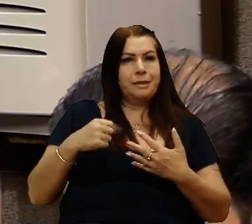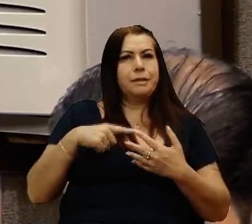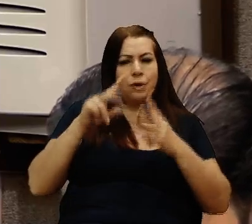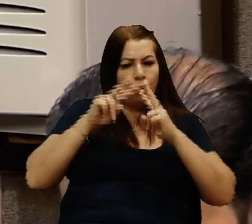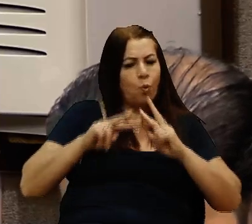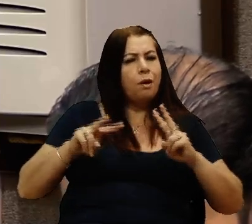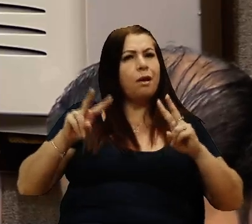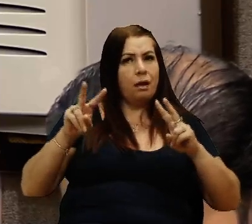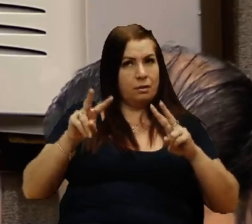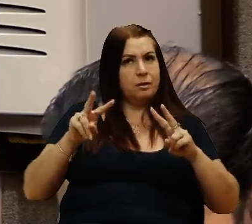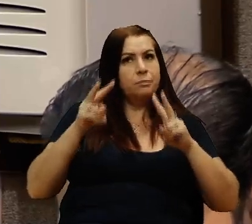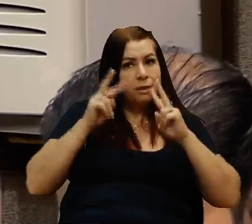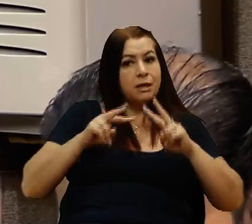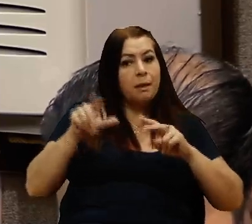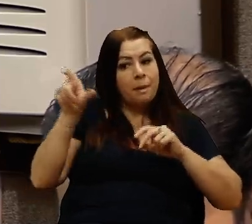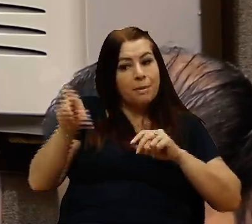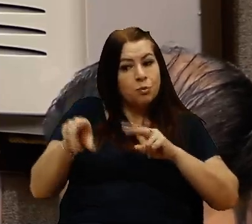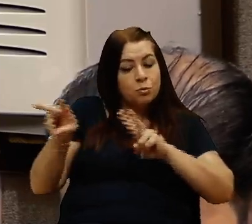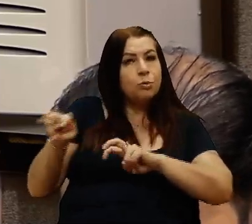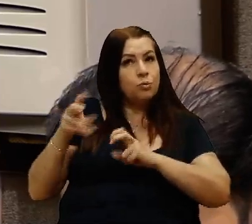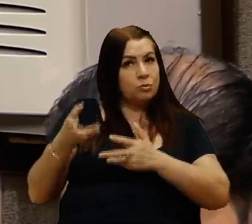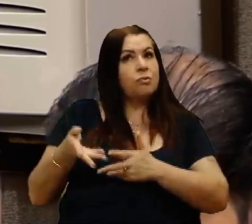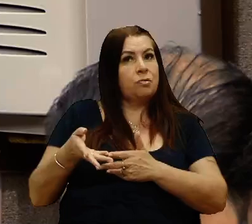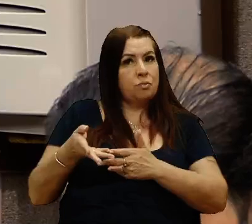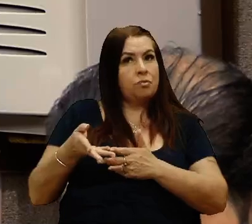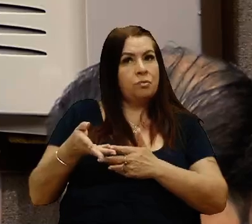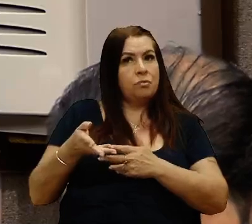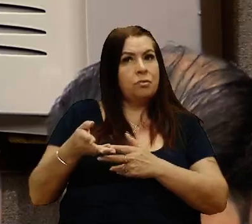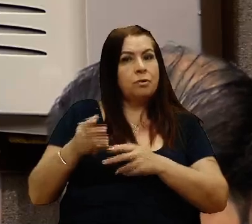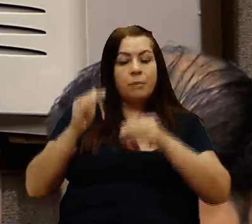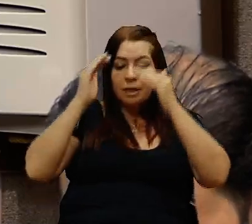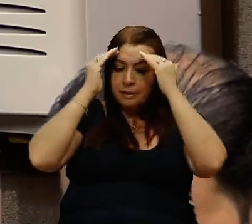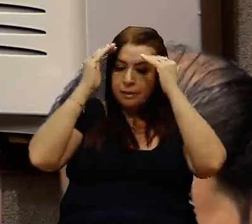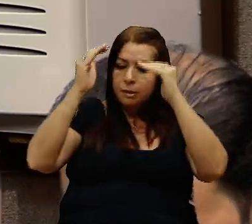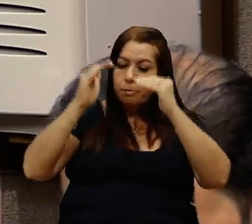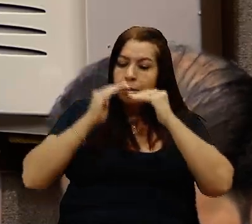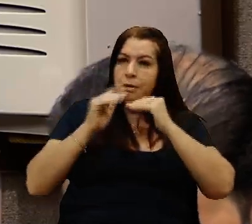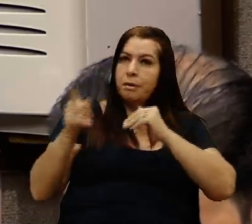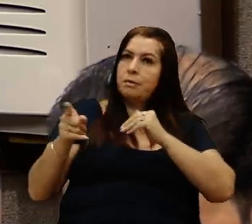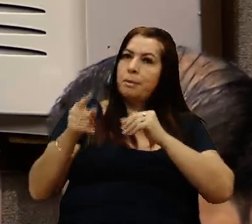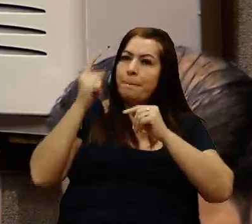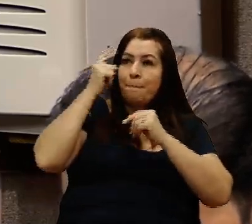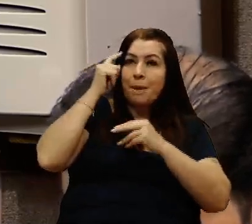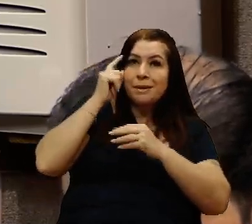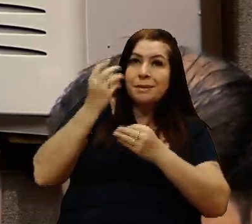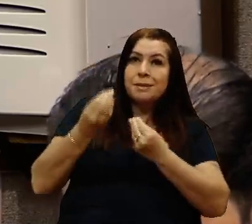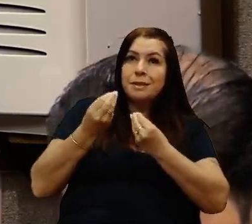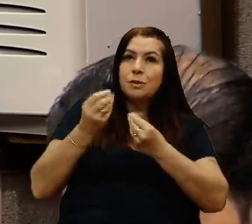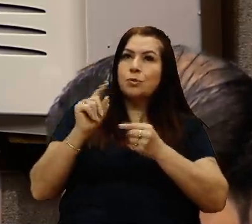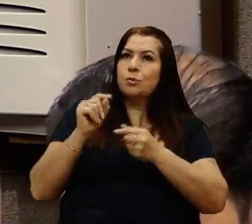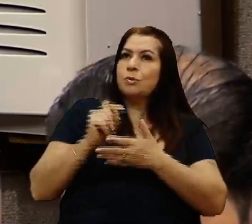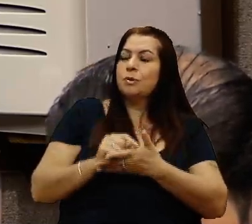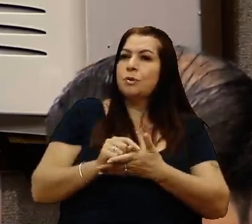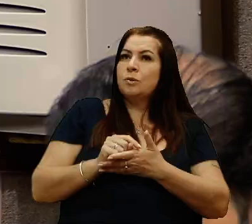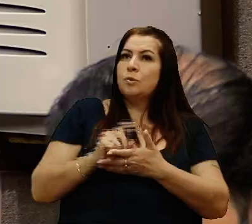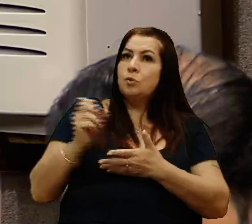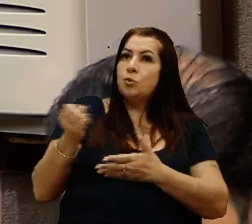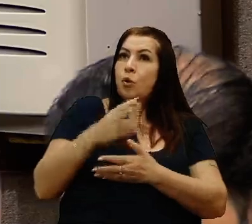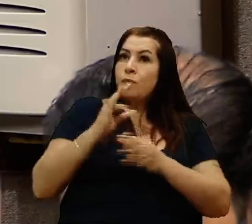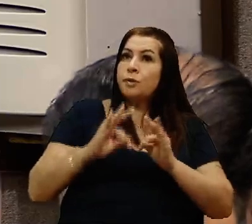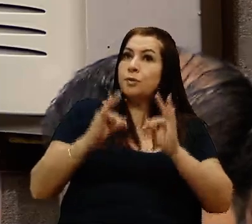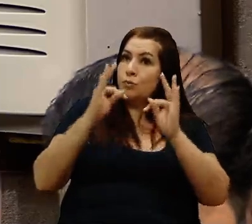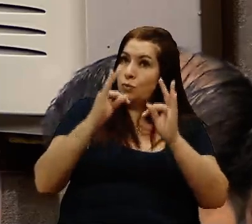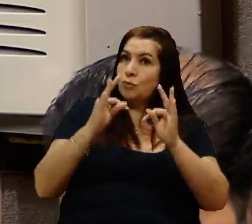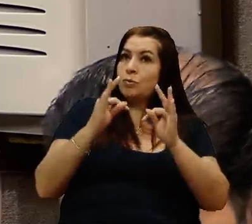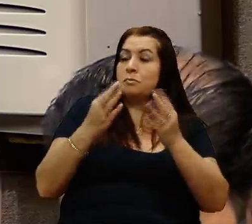olhar para o agricultor com mais respeito, pensando nessa questão das novas tecnologias. Daqui a pouco esse